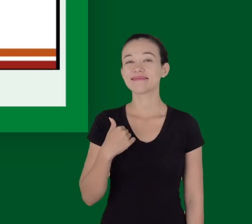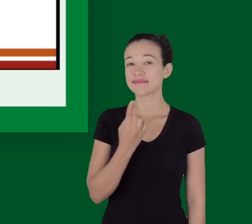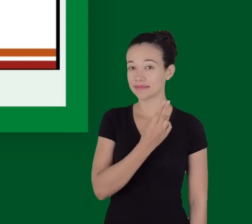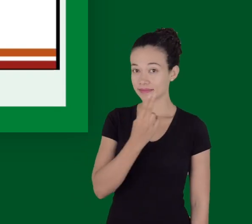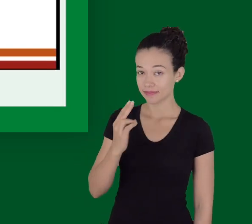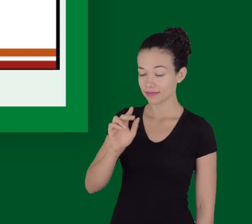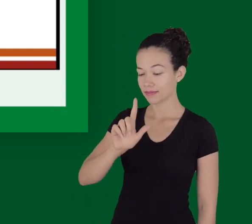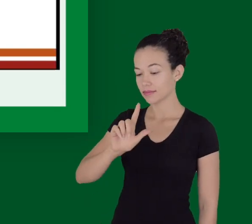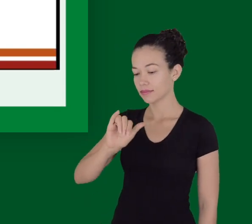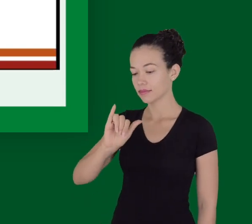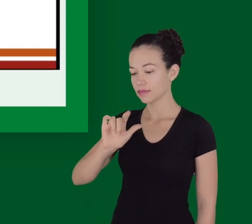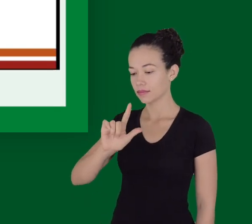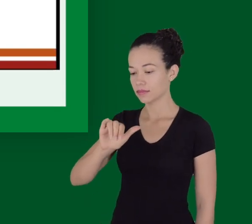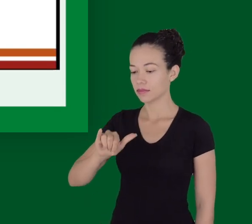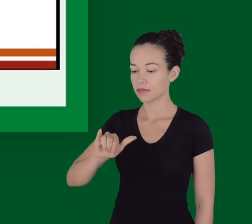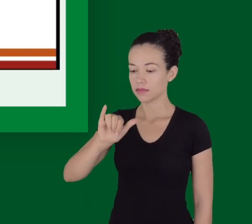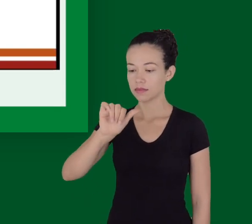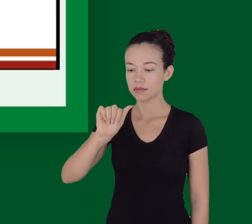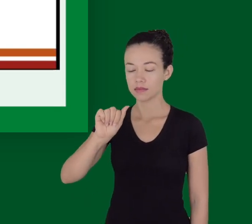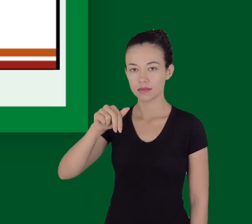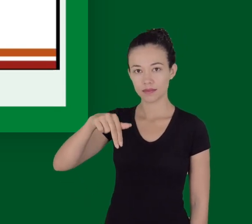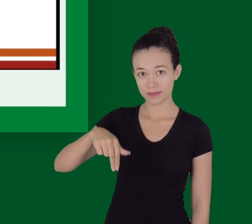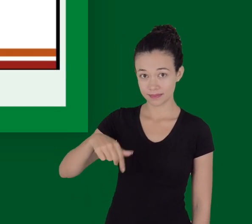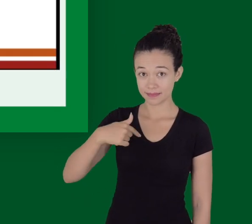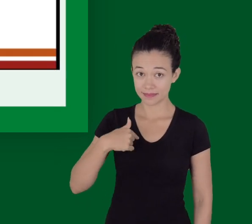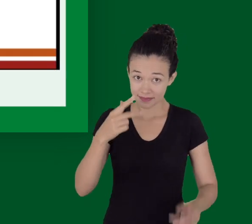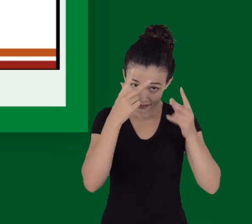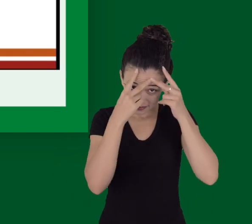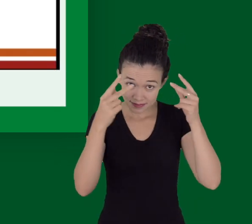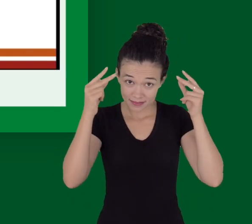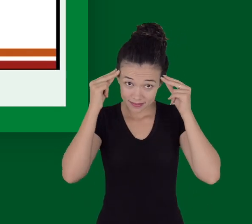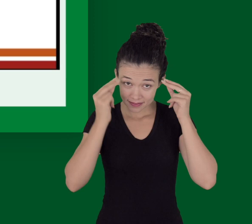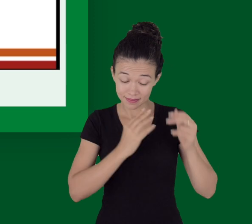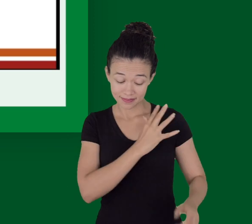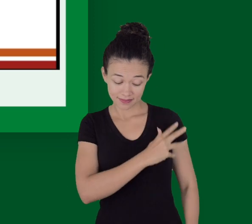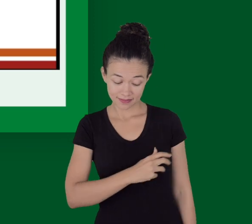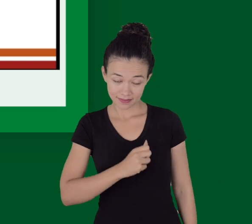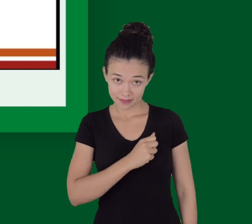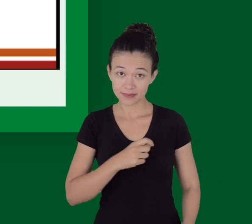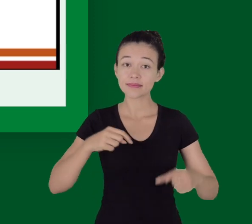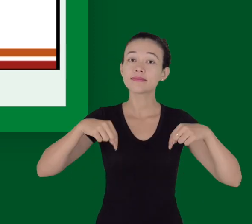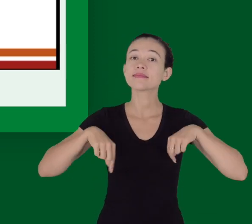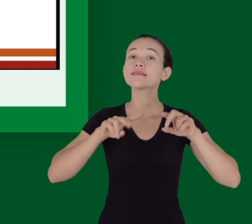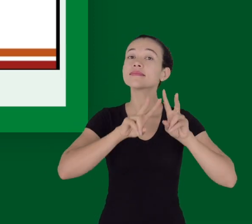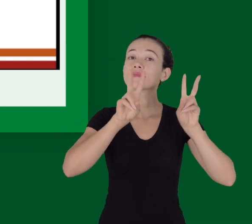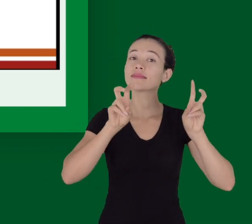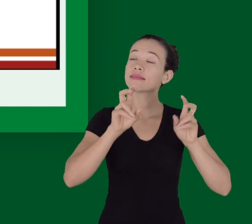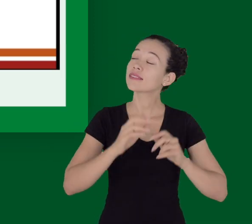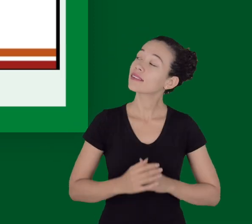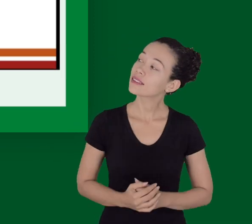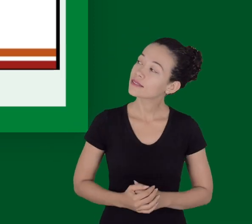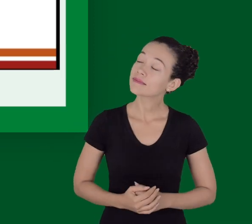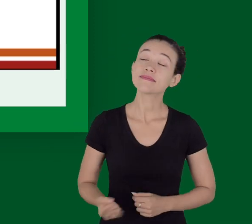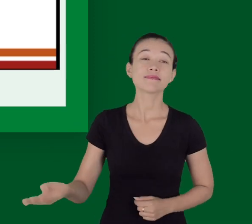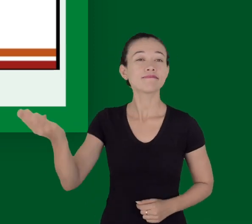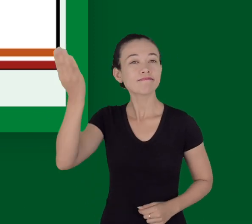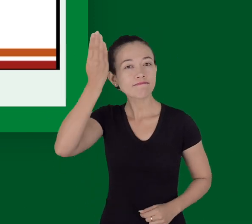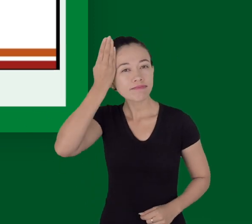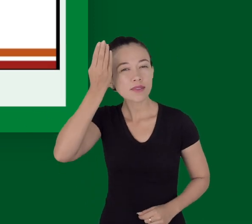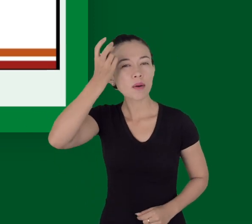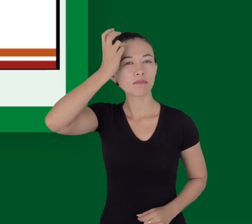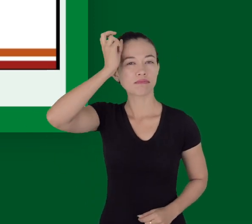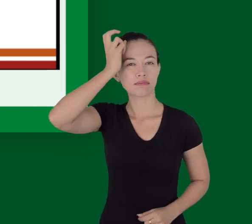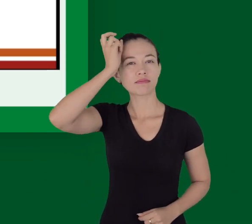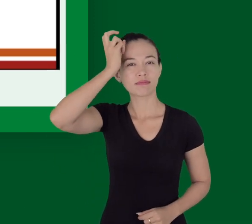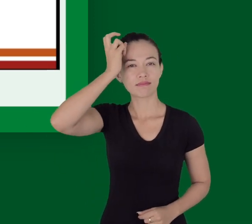Olá, meu nome é Lilian, sou enfermeira do SAMU e hoje nós vamos conversar um pouquinho sobre traumatismo crânioencefálico. Quando nós